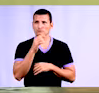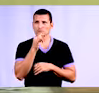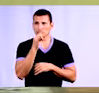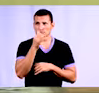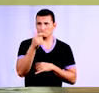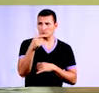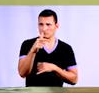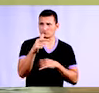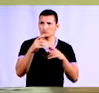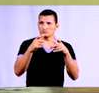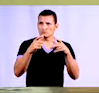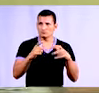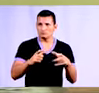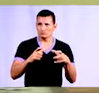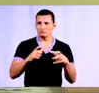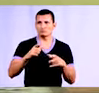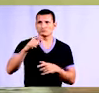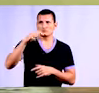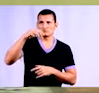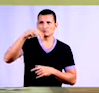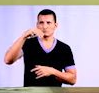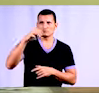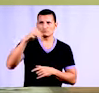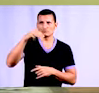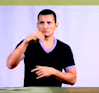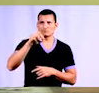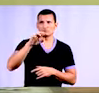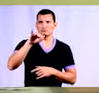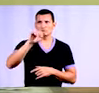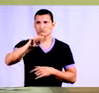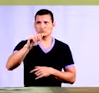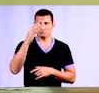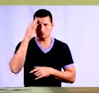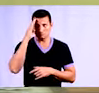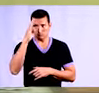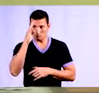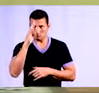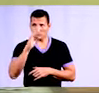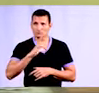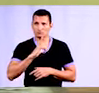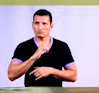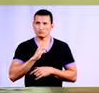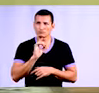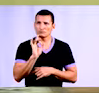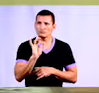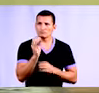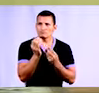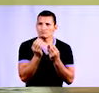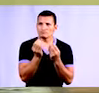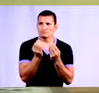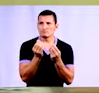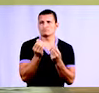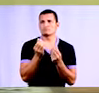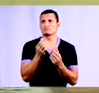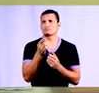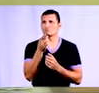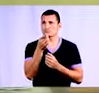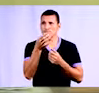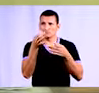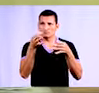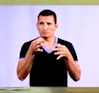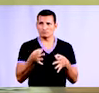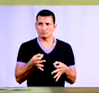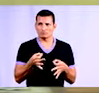na memória principal. Olha só. Né? Então, só tem um pequeno detalhe, viu, Tiago? Você está